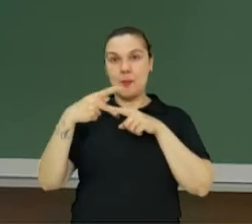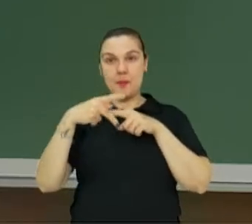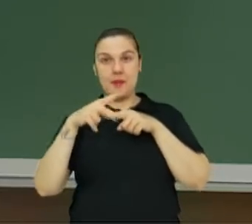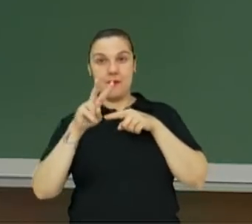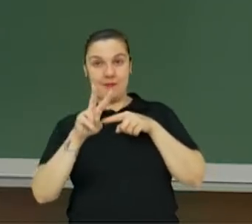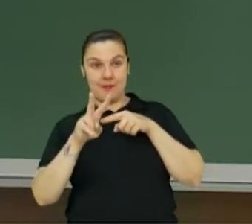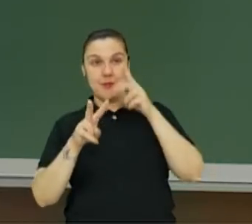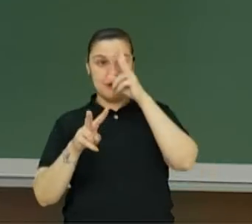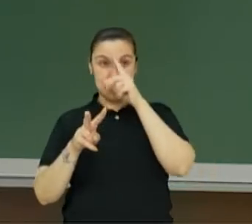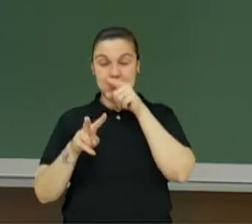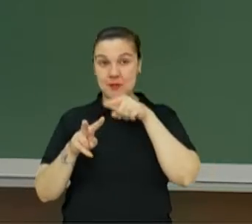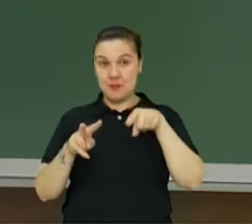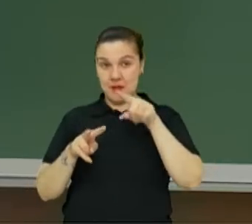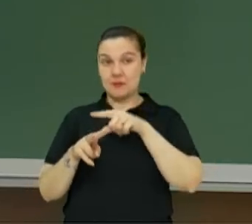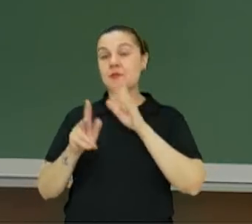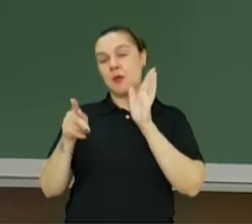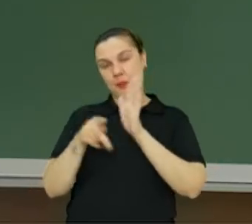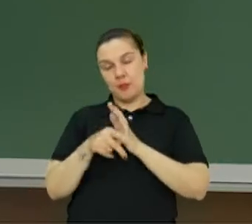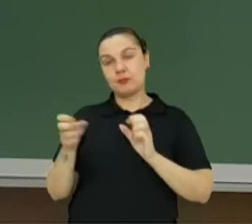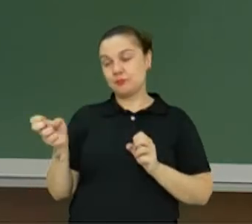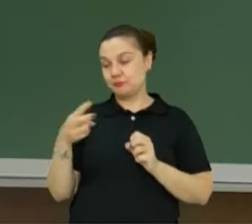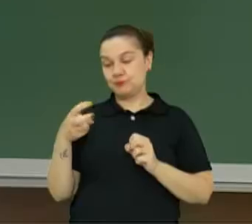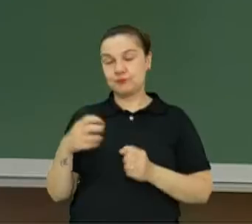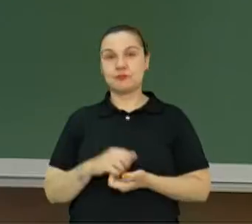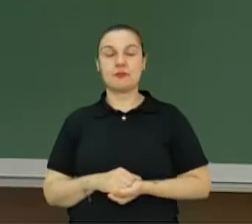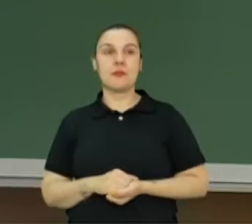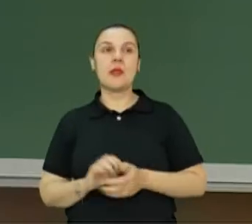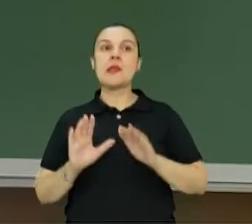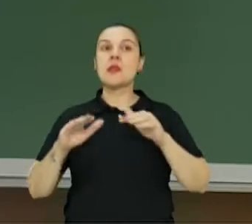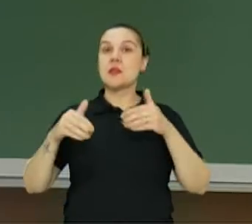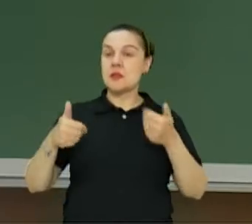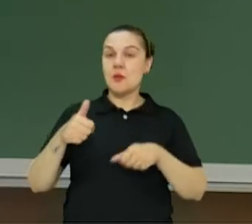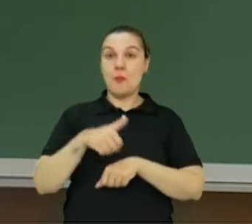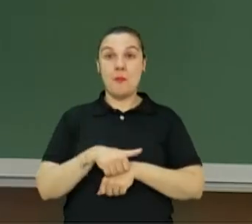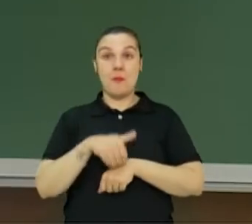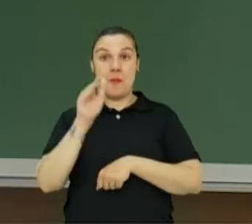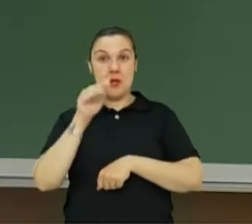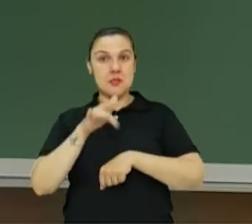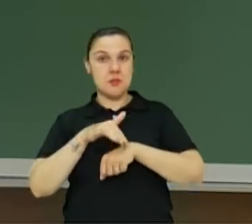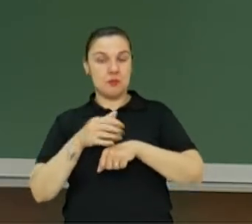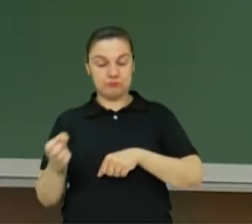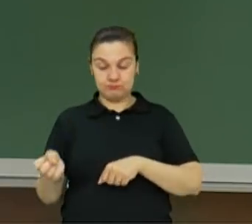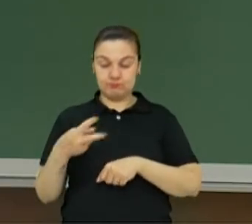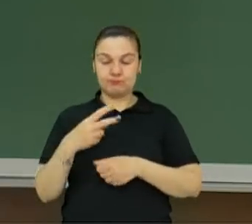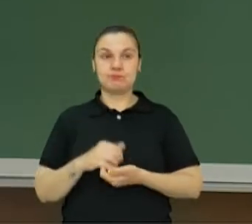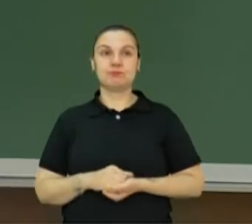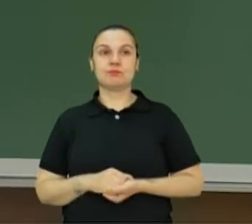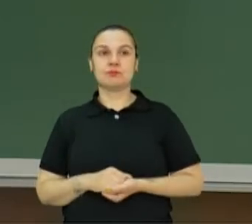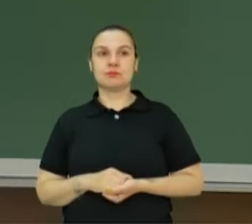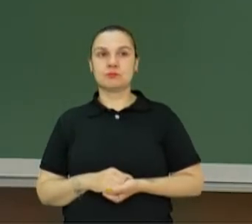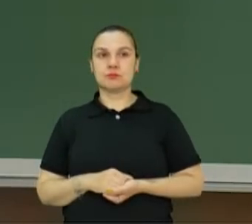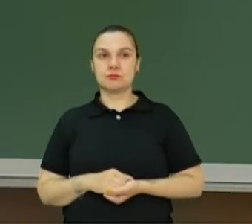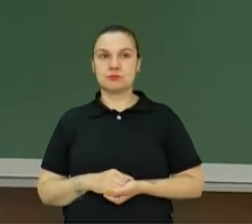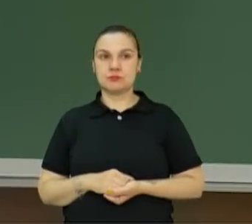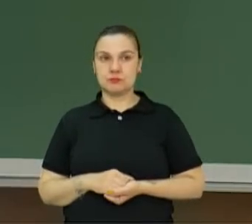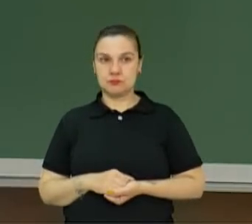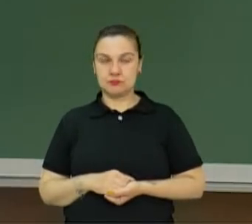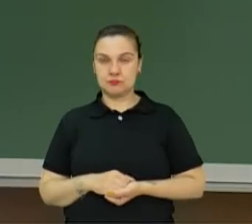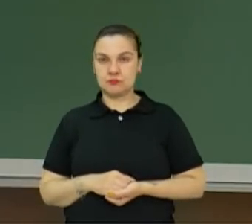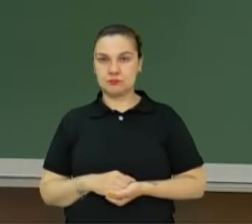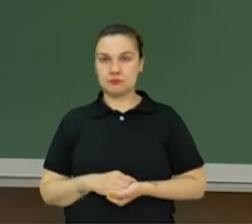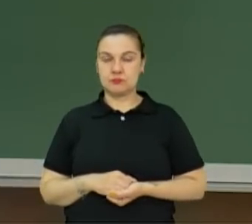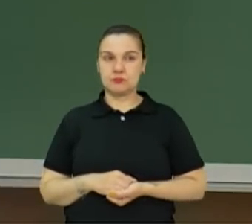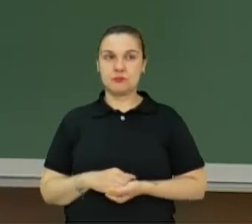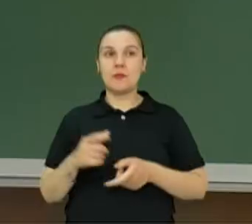HPV, né, para lembrar. O HPV é um vírus, então é mais uma doença viral, certo? A gente aqui não